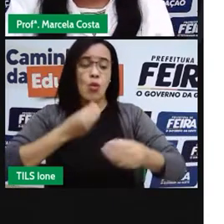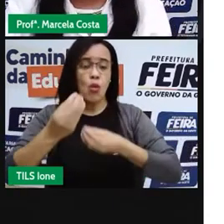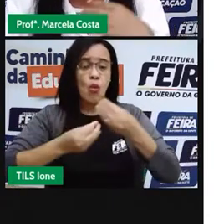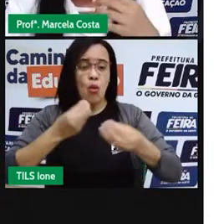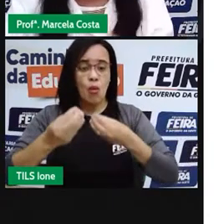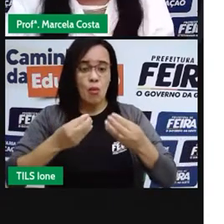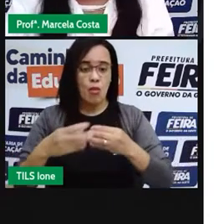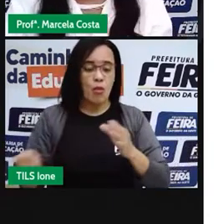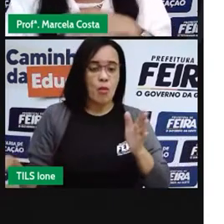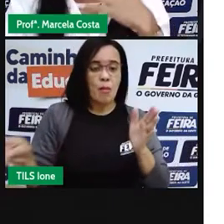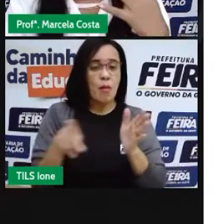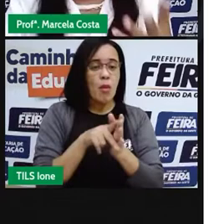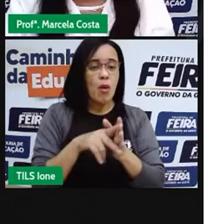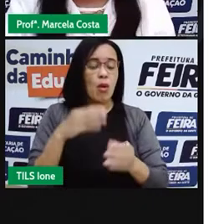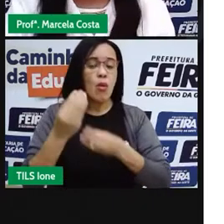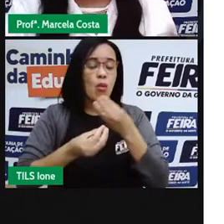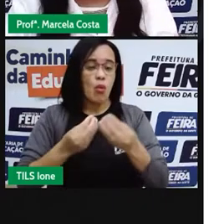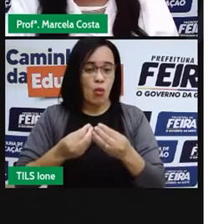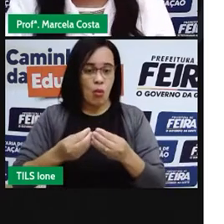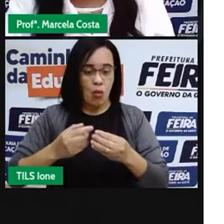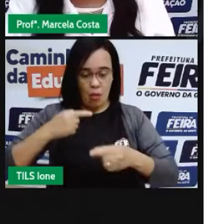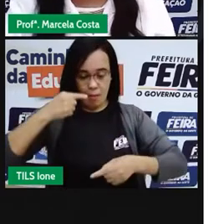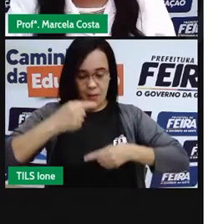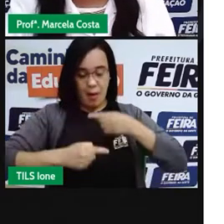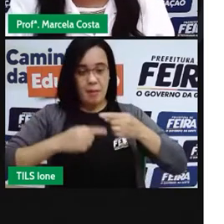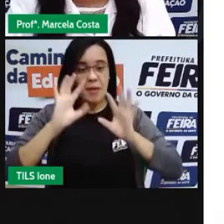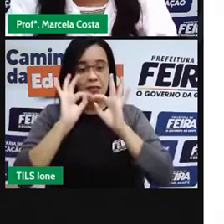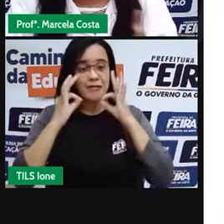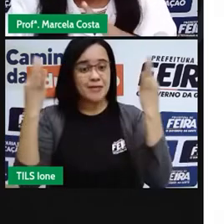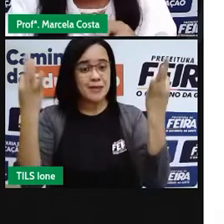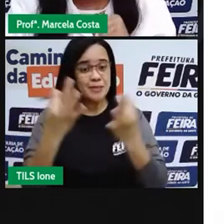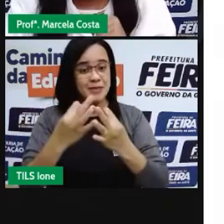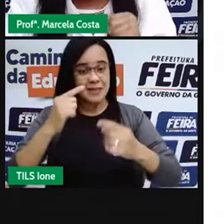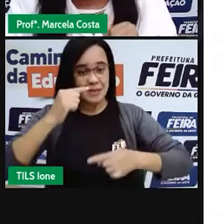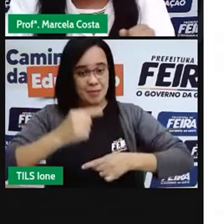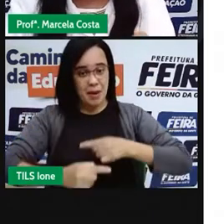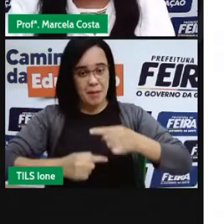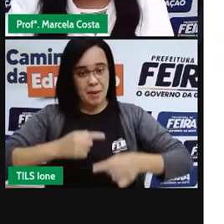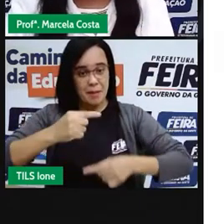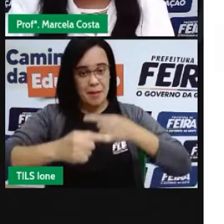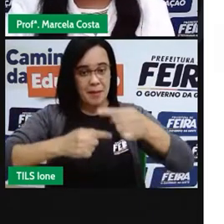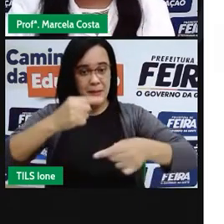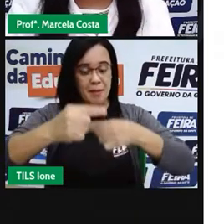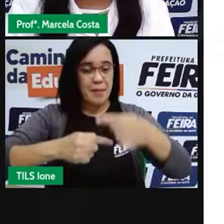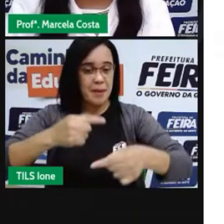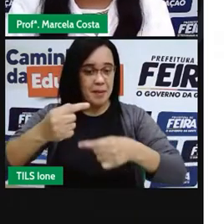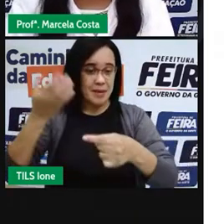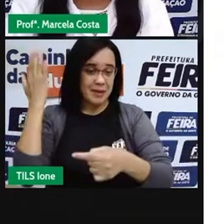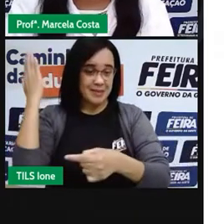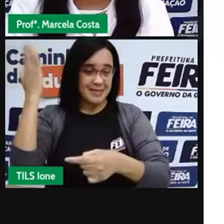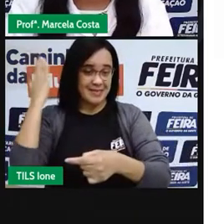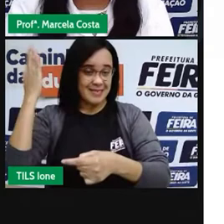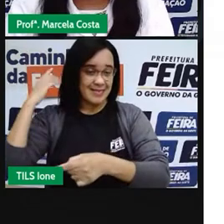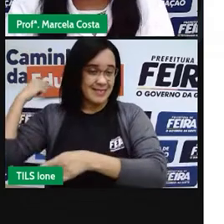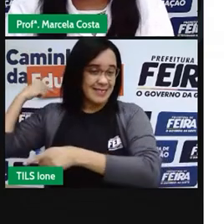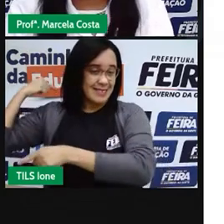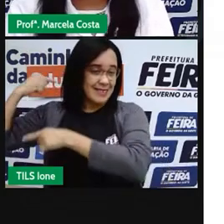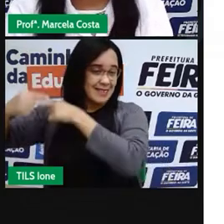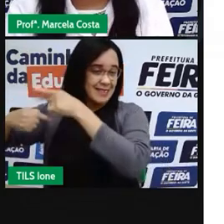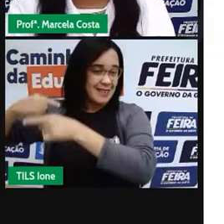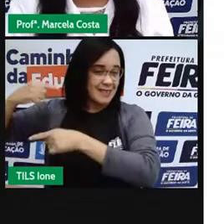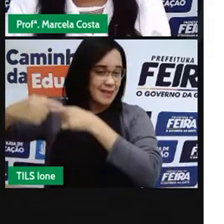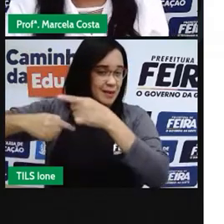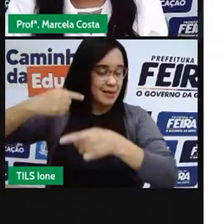mitológicas que são passadas aí de uma geração para outra. A maioria dessas lendas, elas são de origem